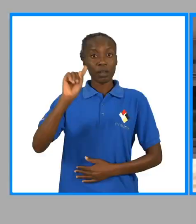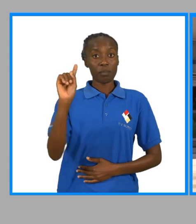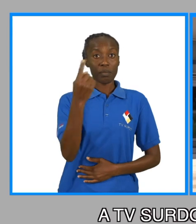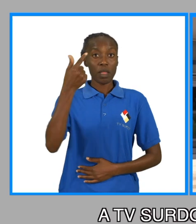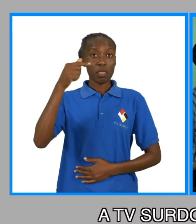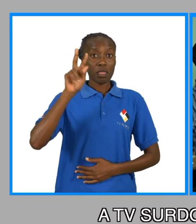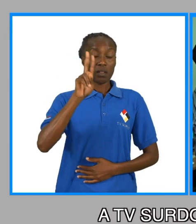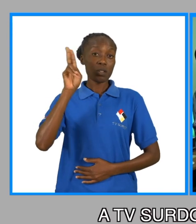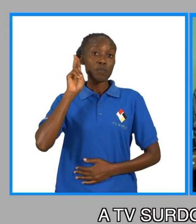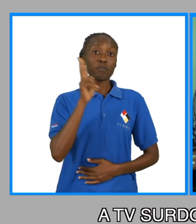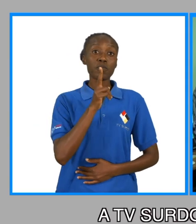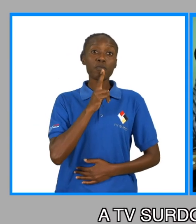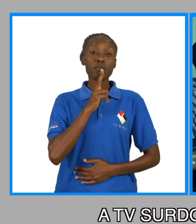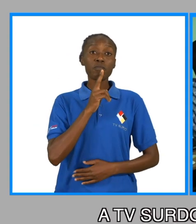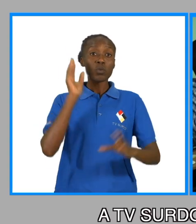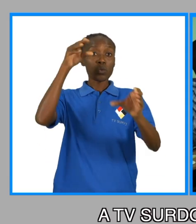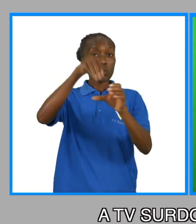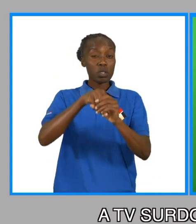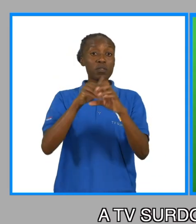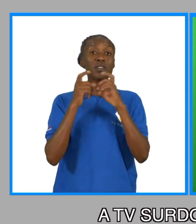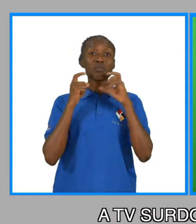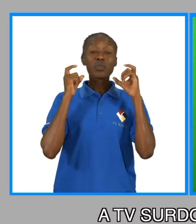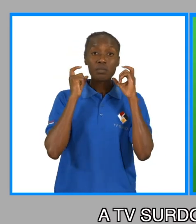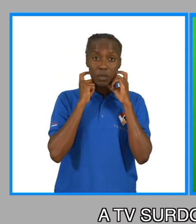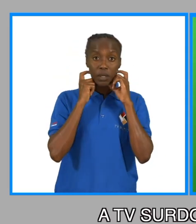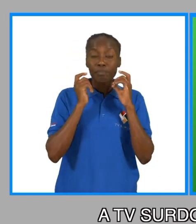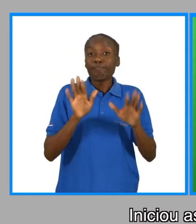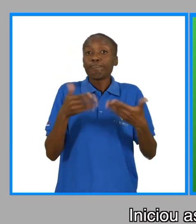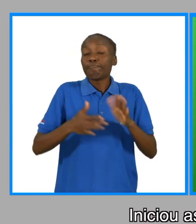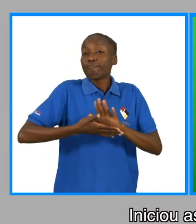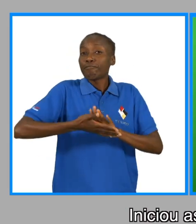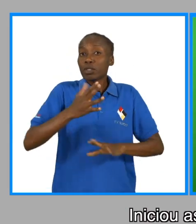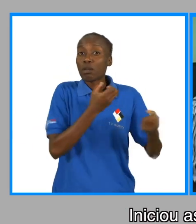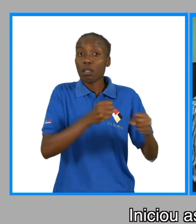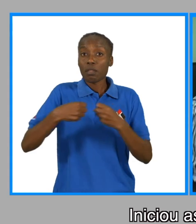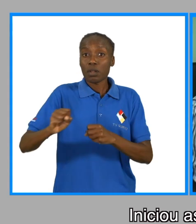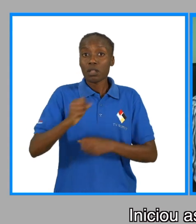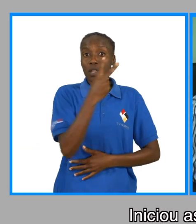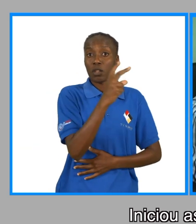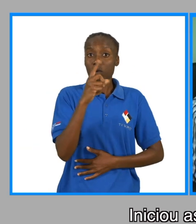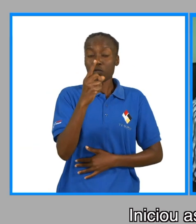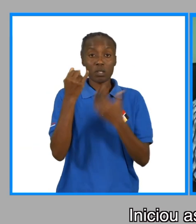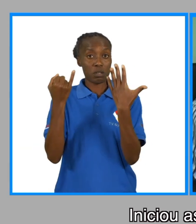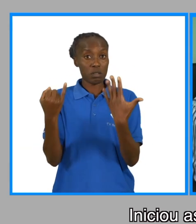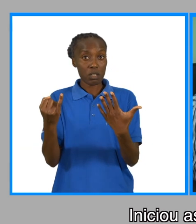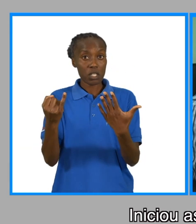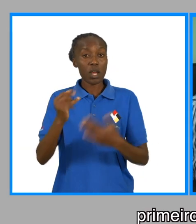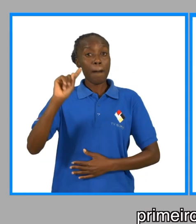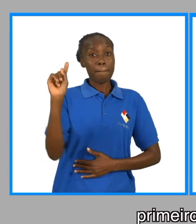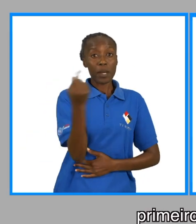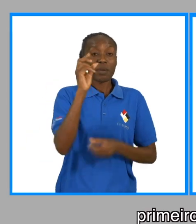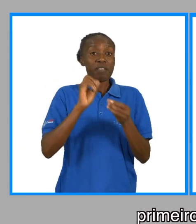A TV Surdo é o primeiro canal de televisão, inclusivo de Moçambique. Iniciou as suas atividades em 2016,